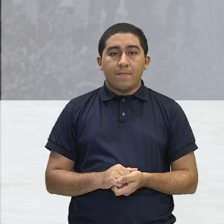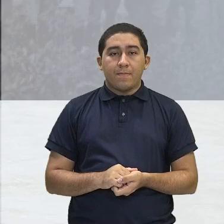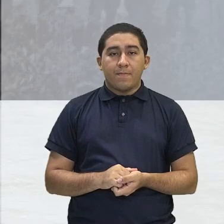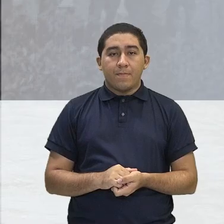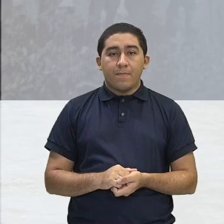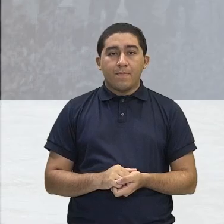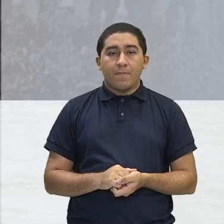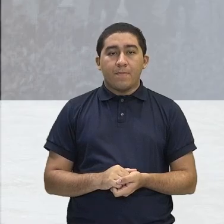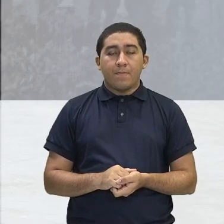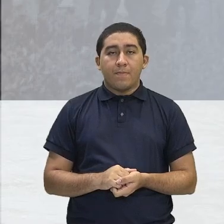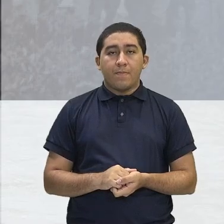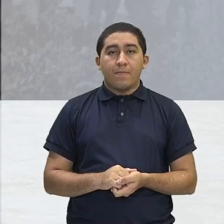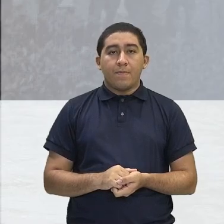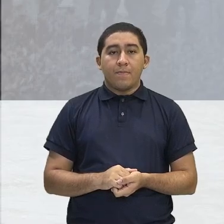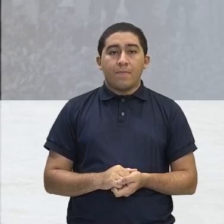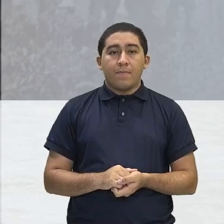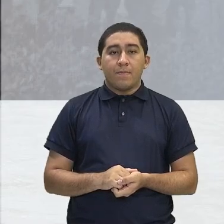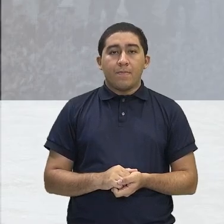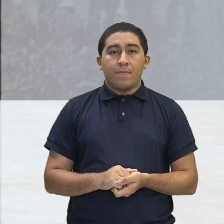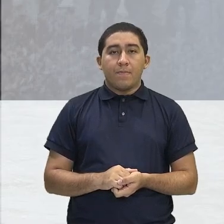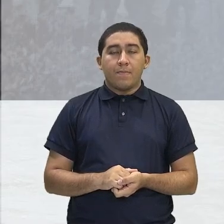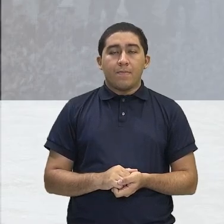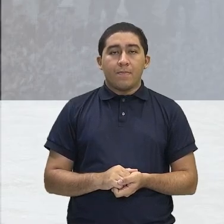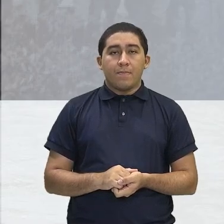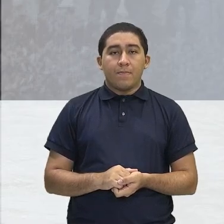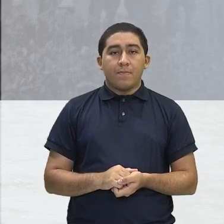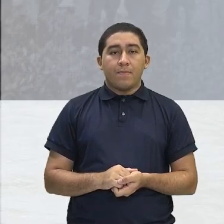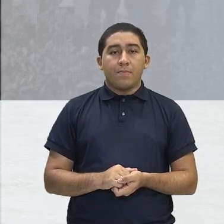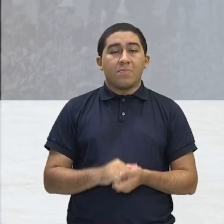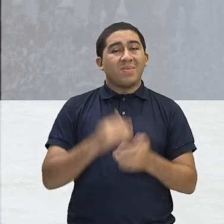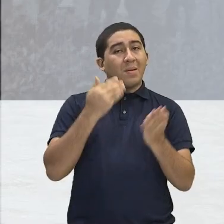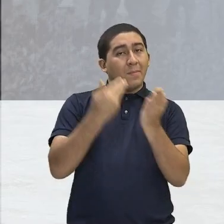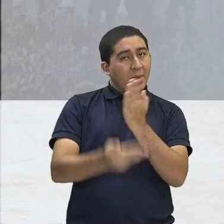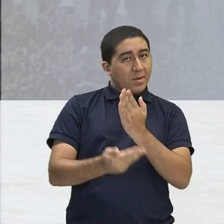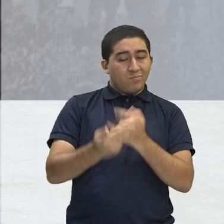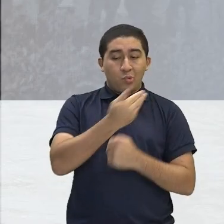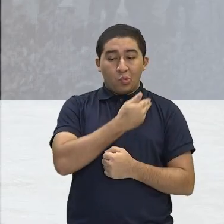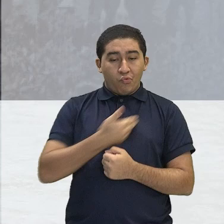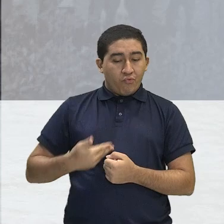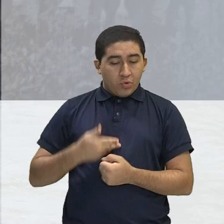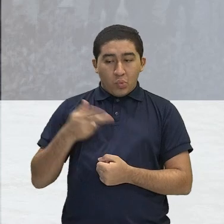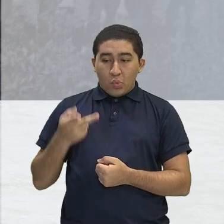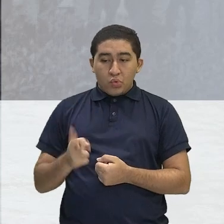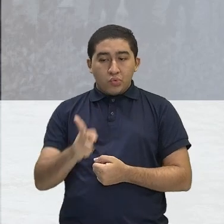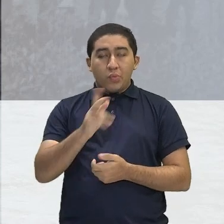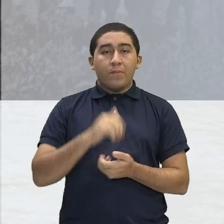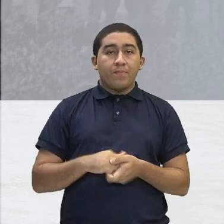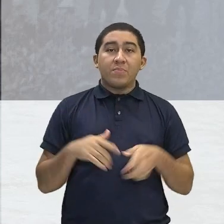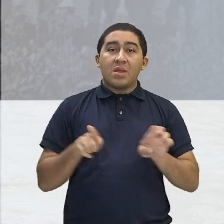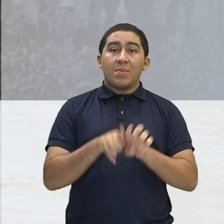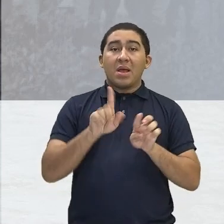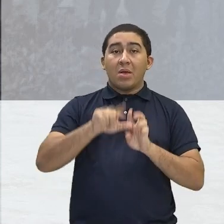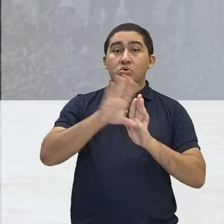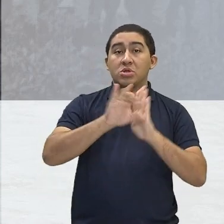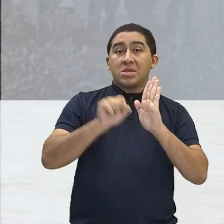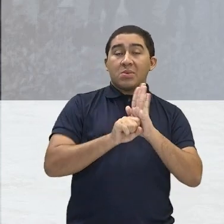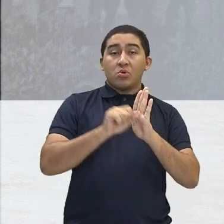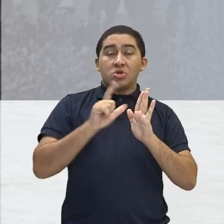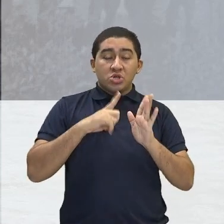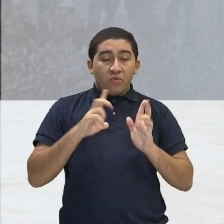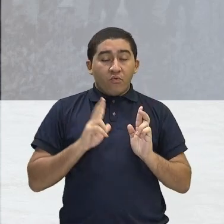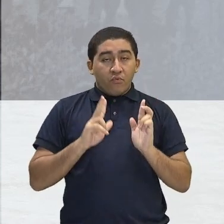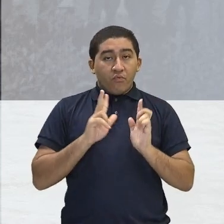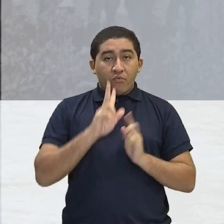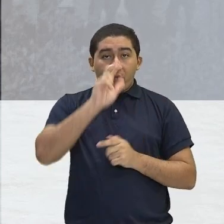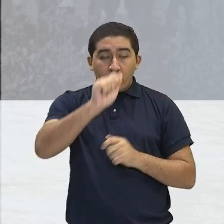no caso, melhor dizendo, né, vai falhar em derrubar o governo, vai se tornar um símbolo de resistência e luta pela